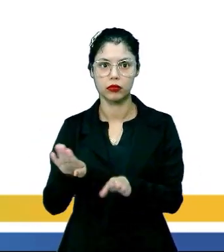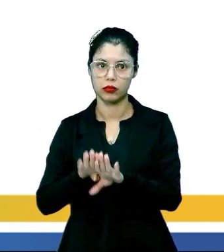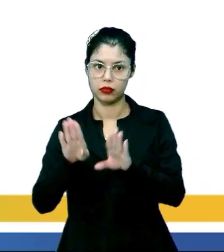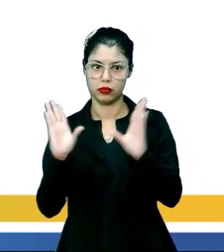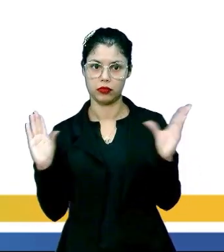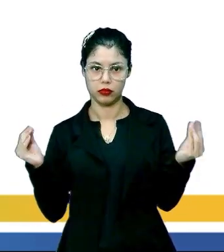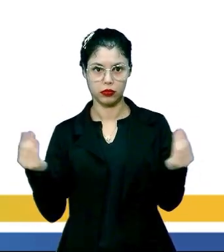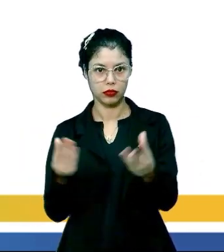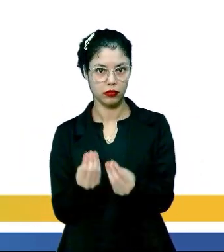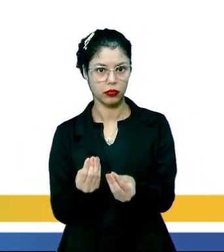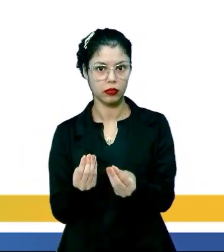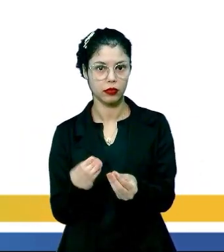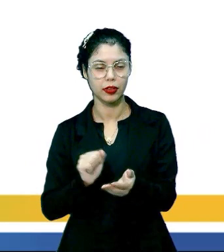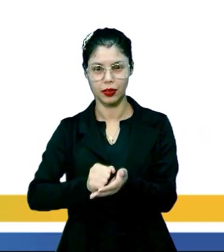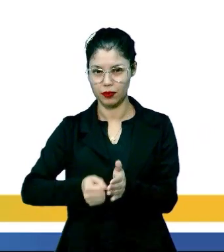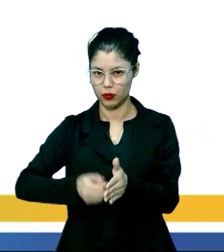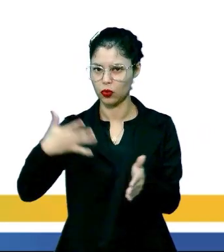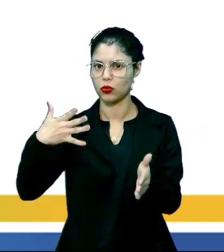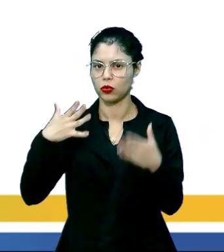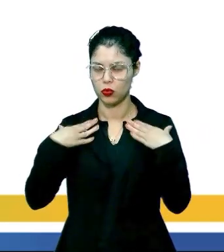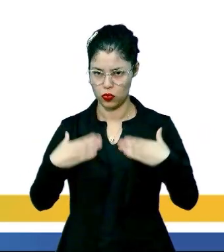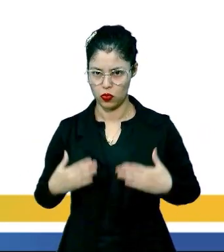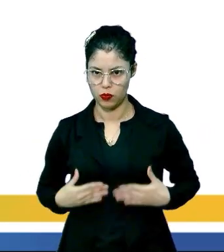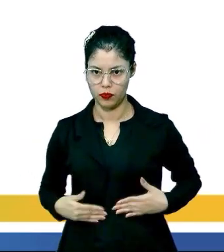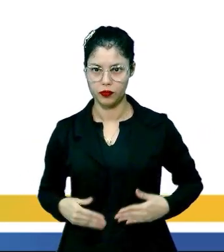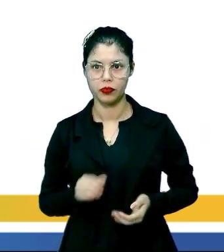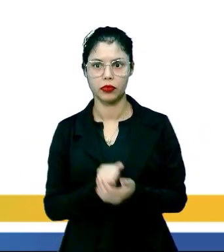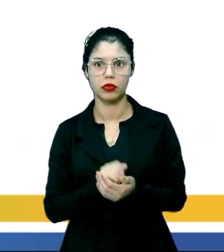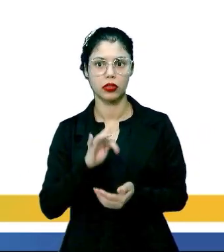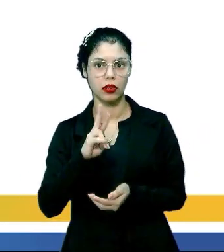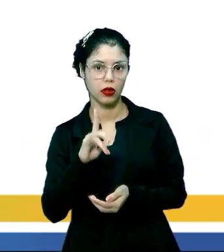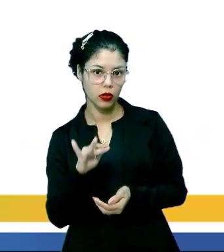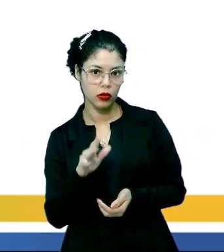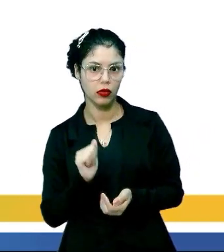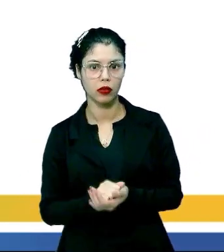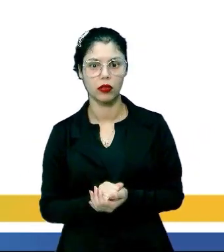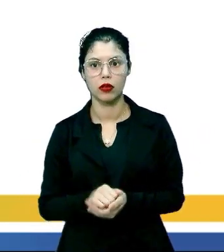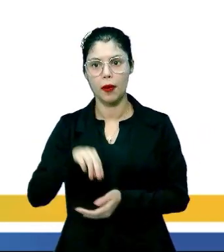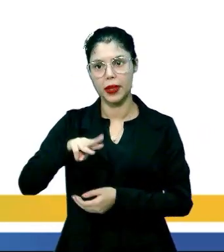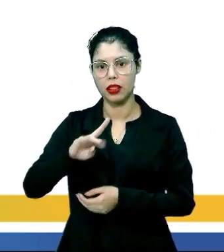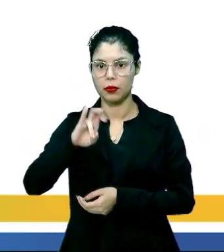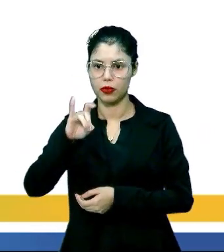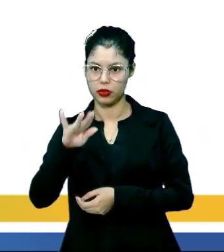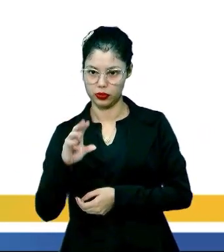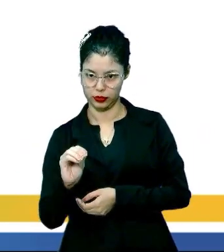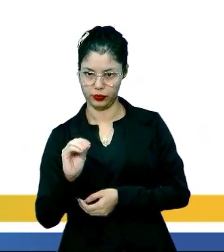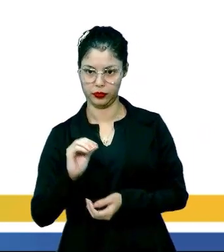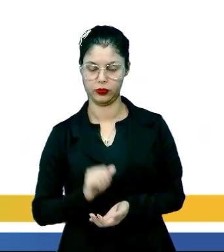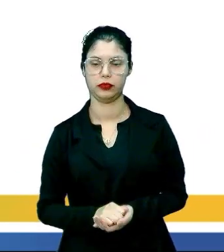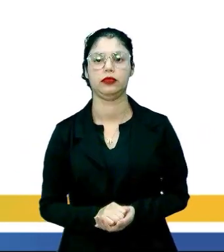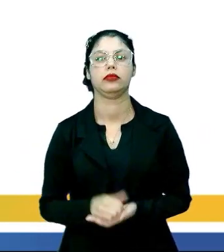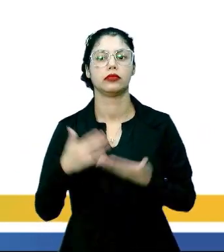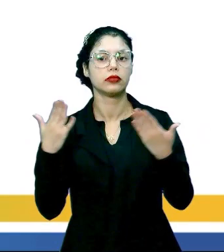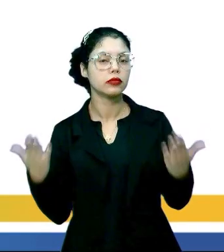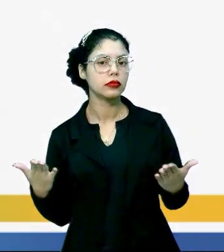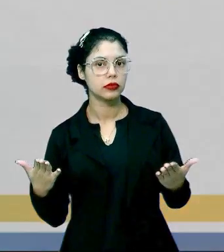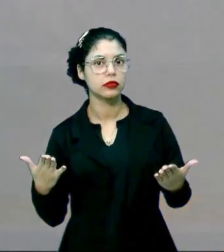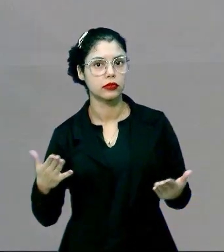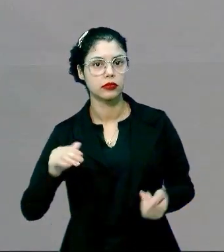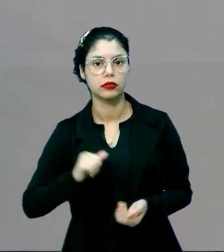de substâncias que estão em excesso no organismo e resíduos oriundos do metabolismo.